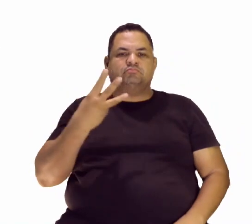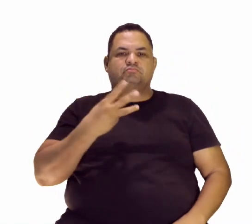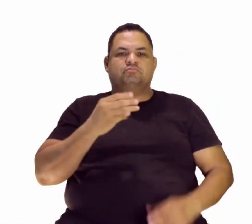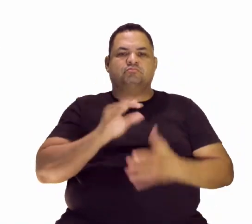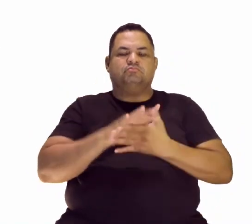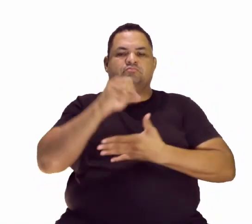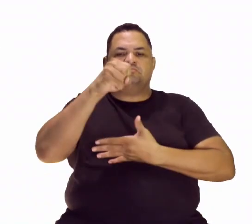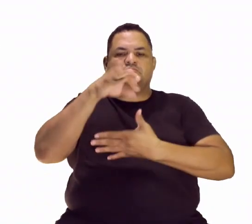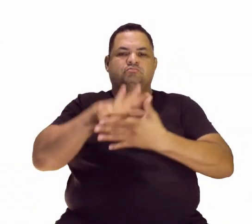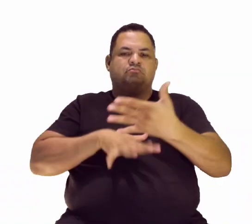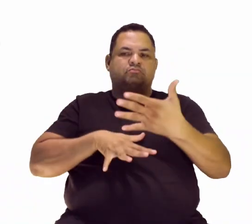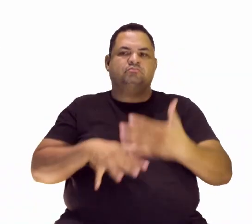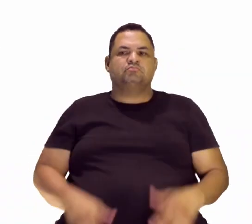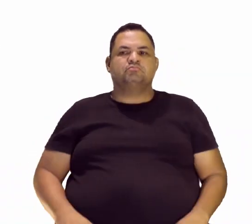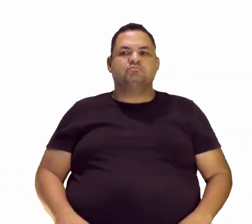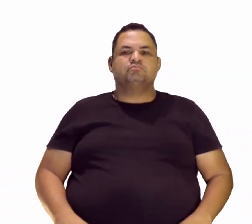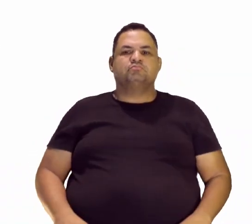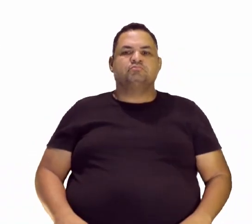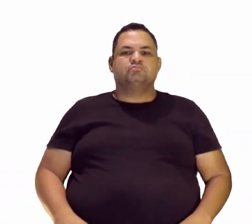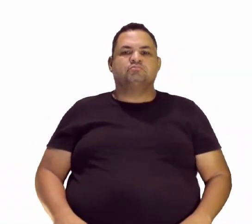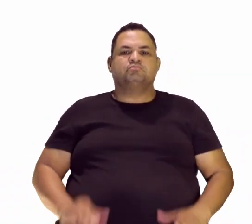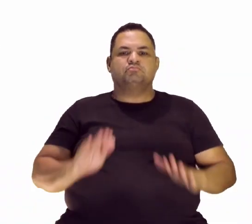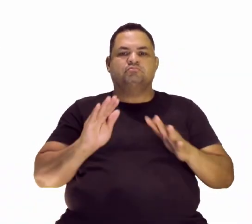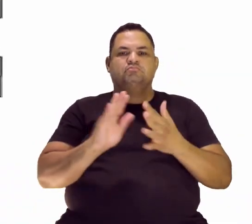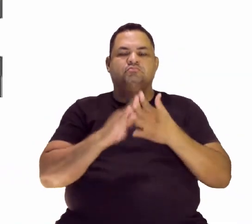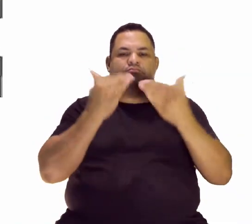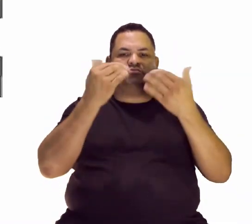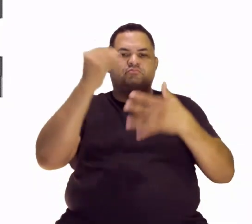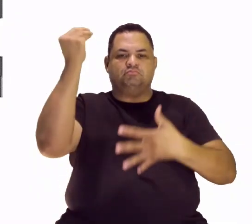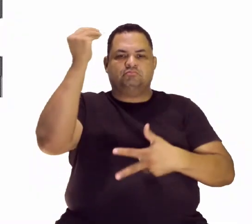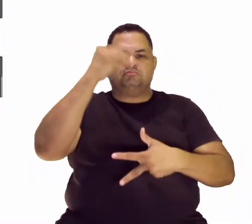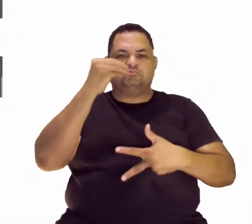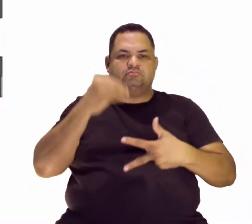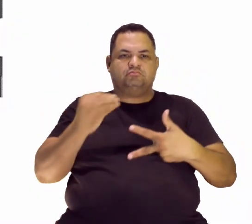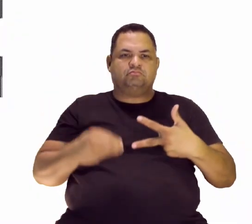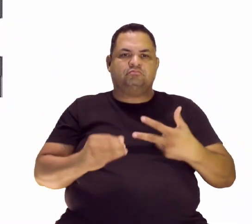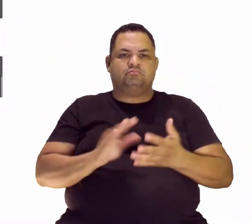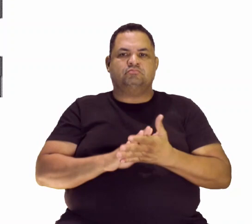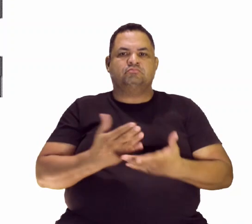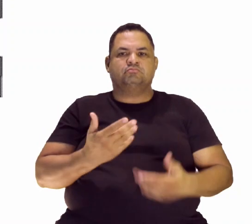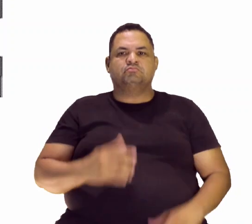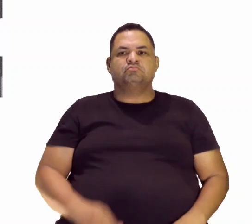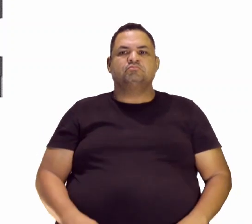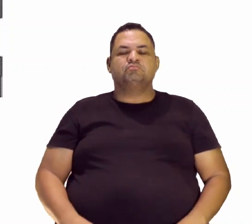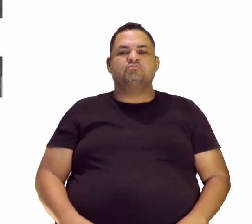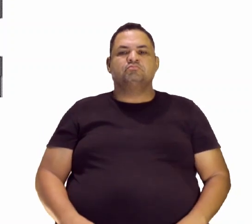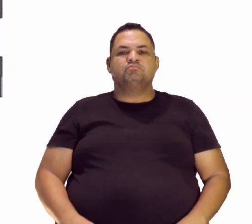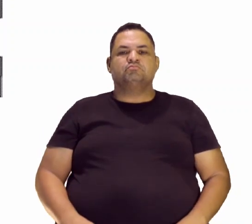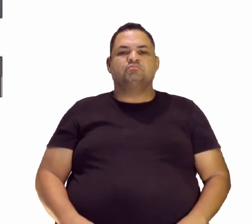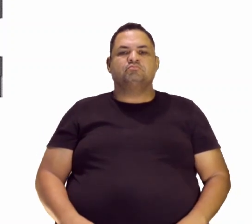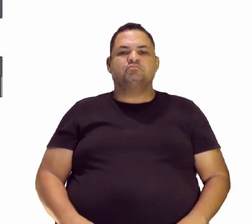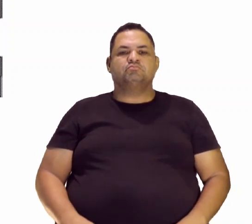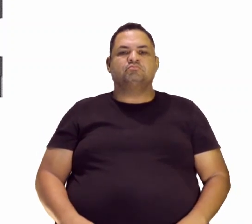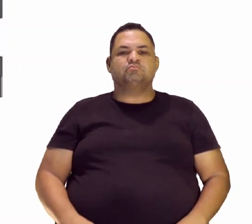questão, tá bom? E aqui, se ligue no Enem, porque o enunciado diz o seguinte.